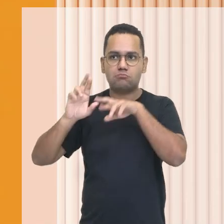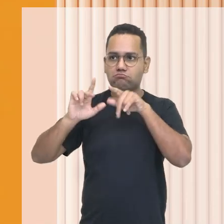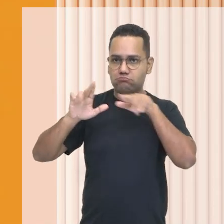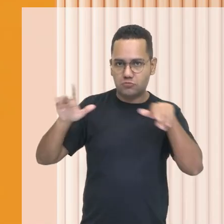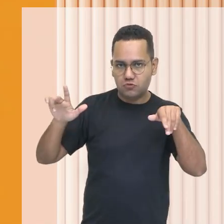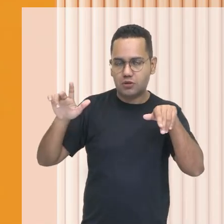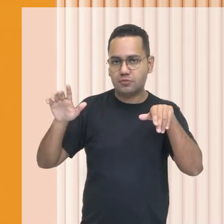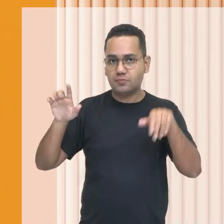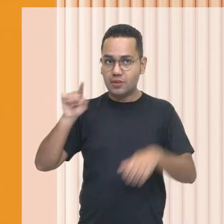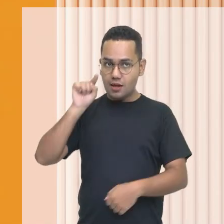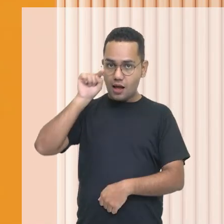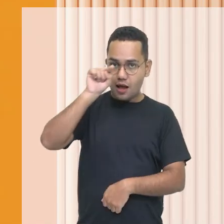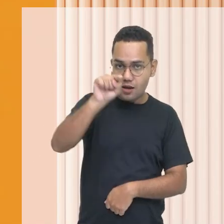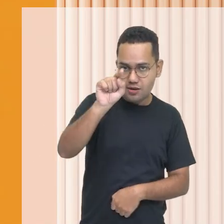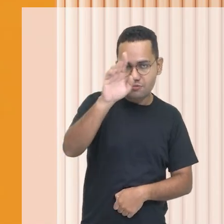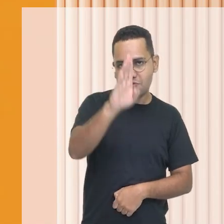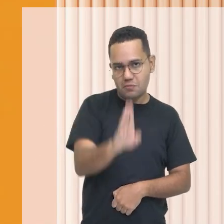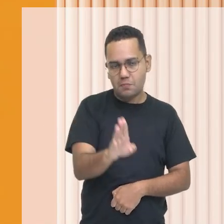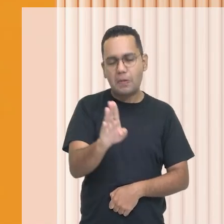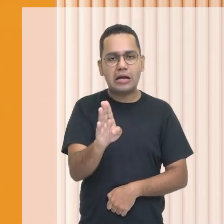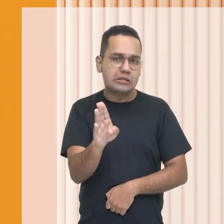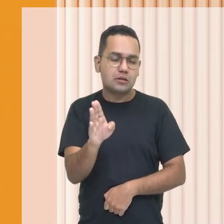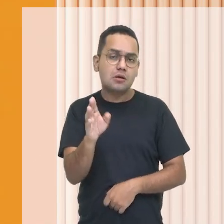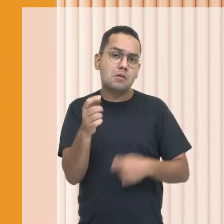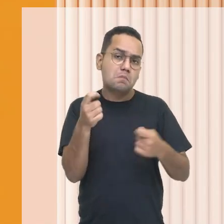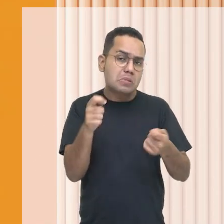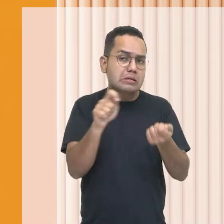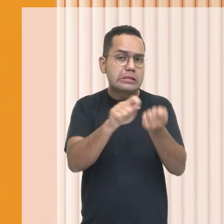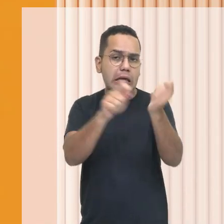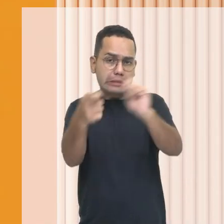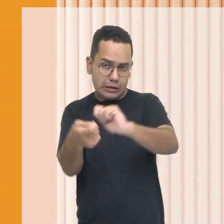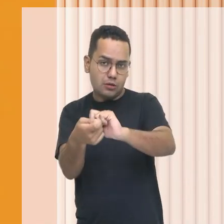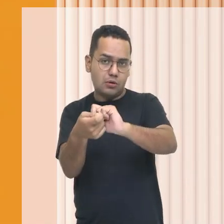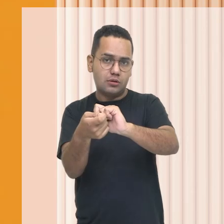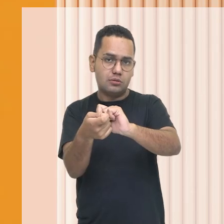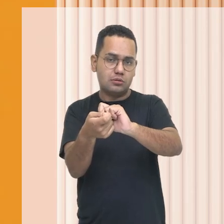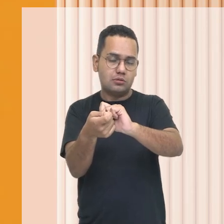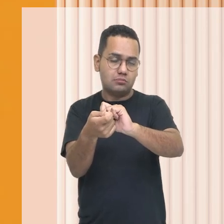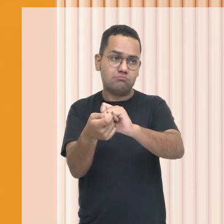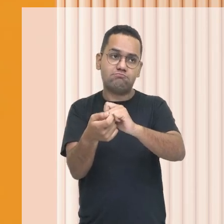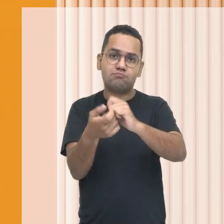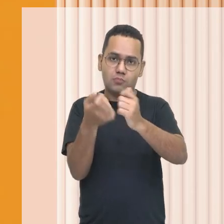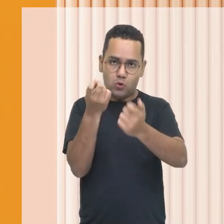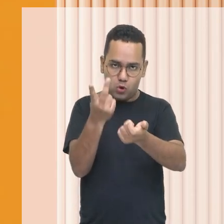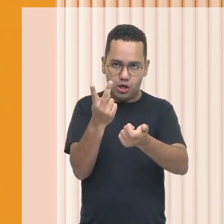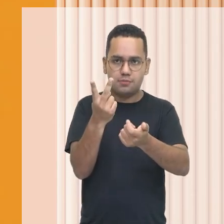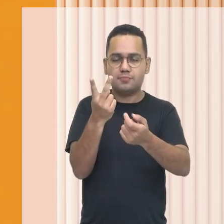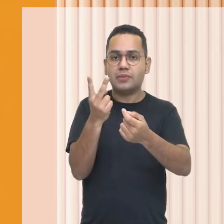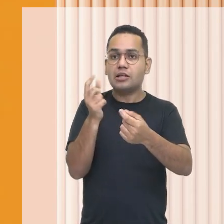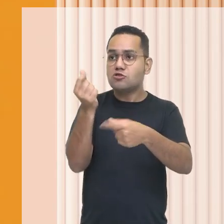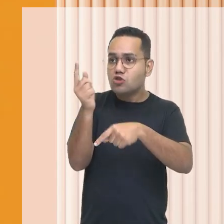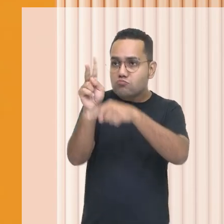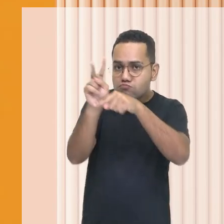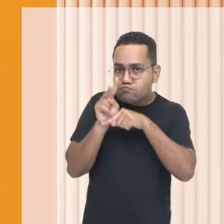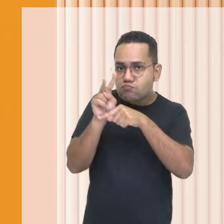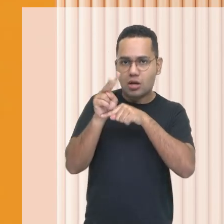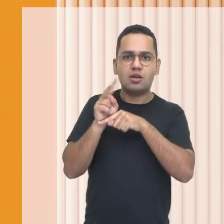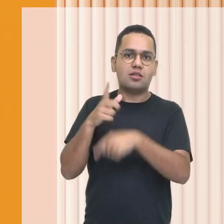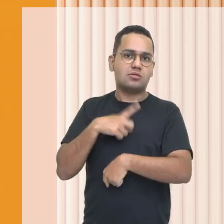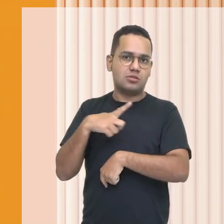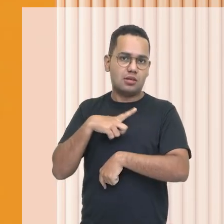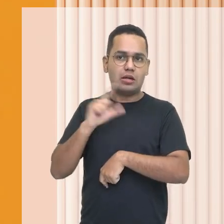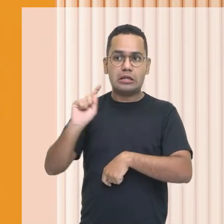querer rapidamente se adequar, mas irá pagar o preço por isso. E é assim que você vai